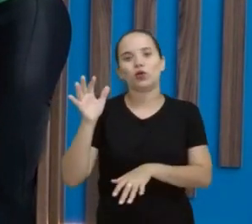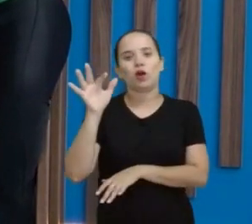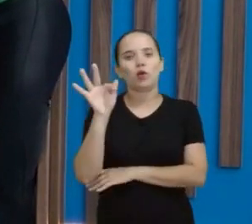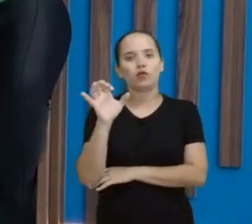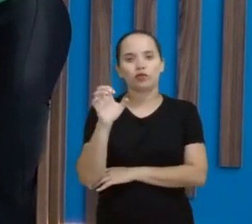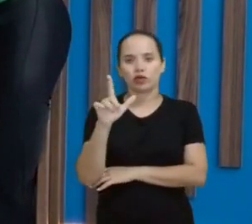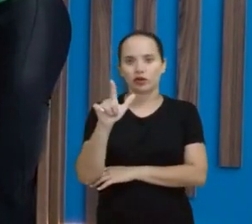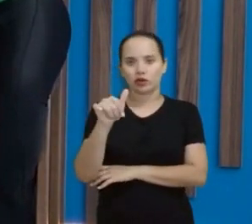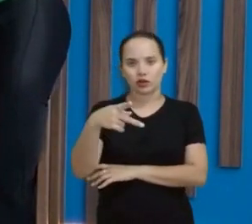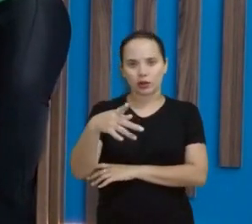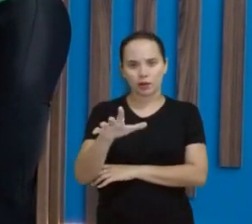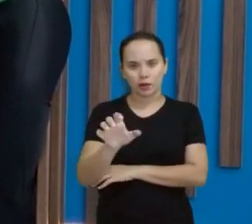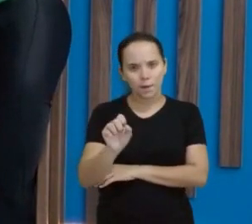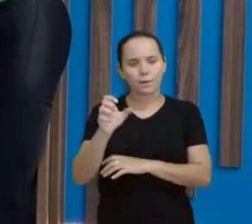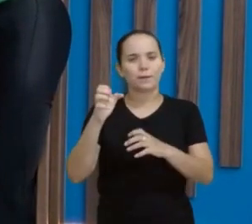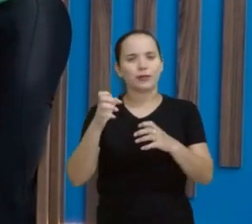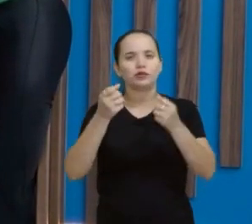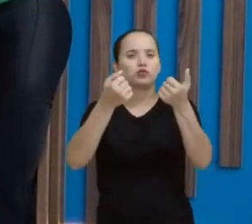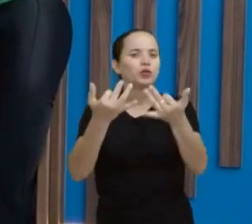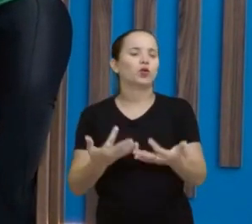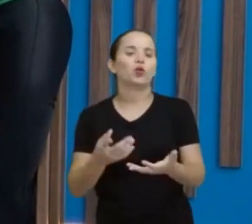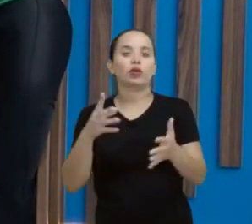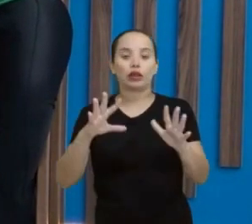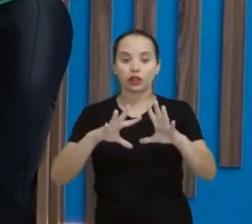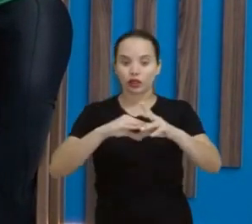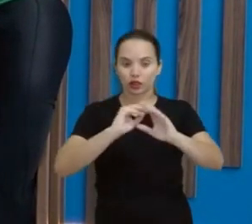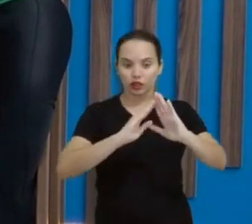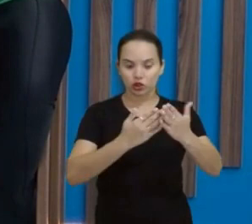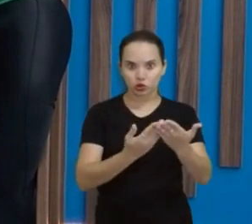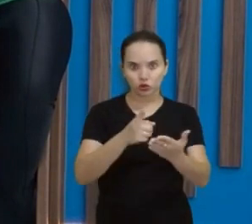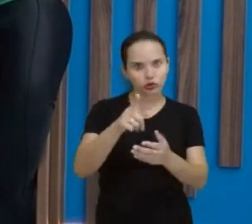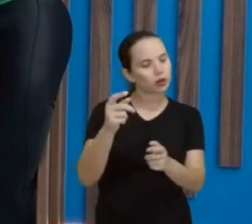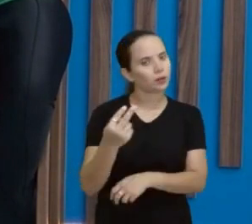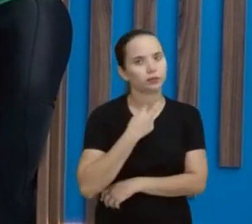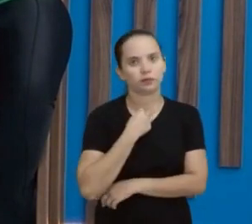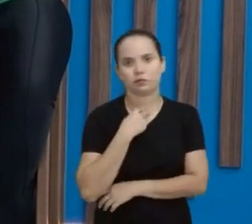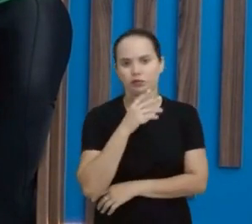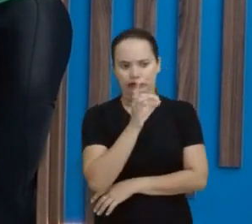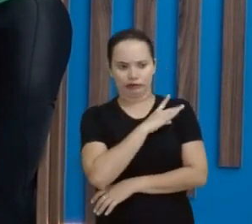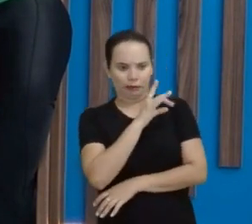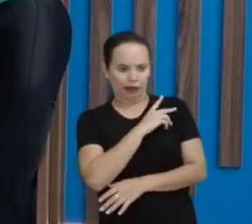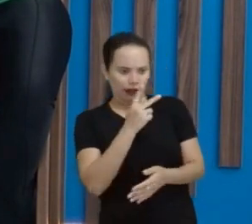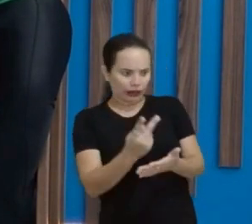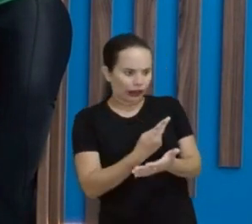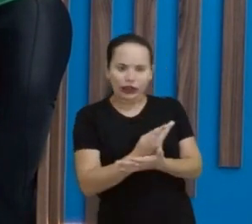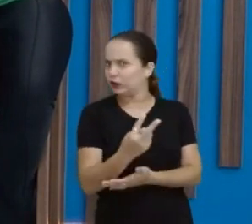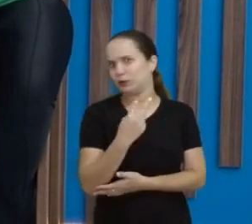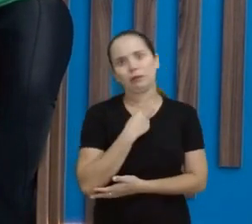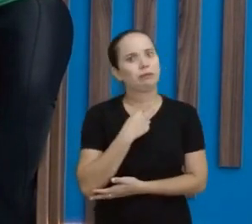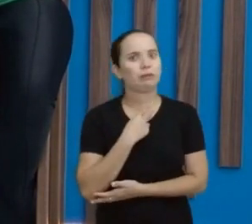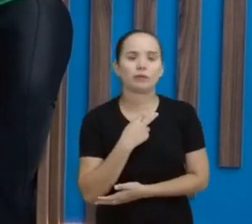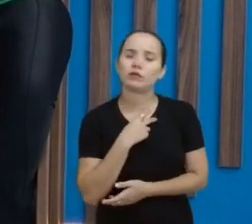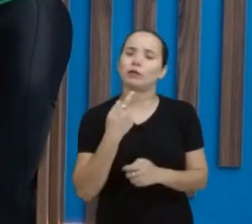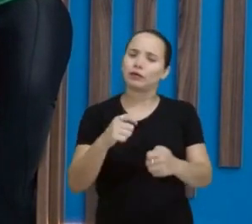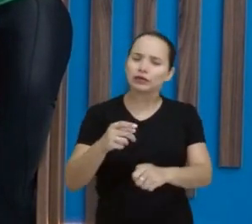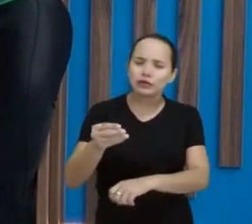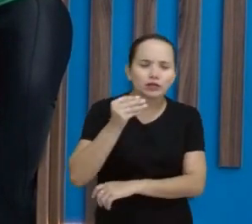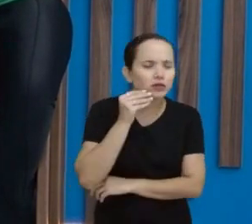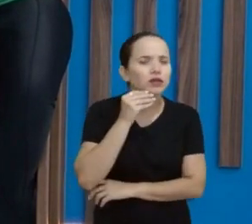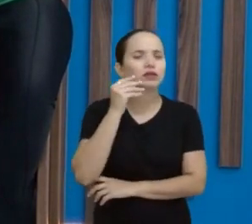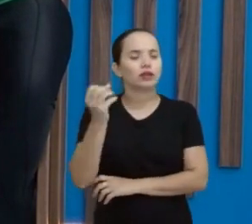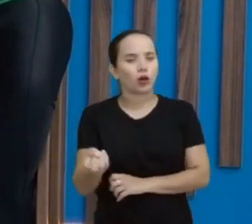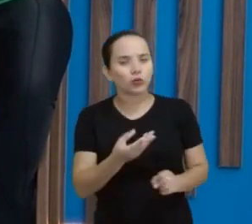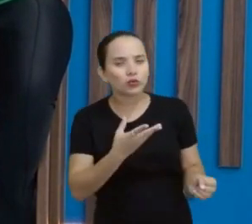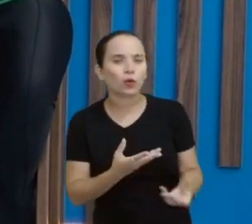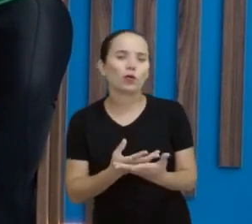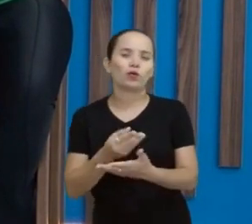e na escola você não pode ter medo de errar, a liberdade de tentar o novo, de inovar, tentar resolver